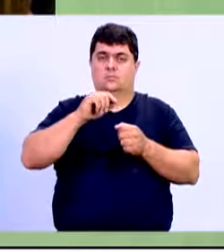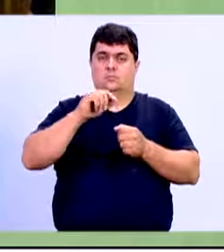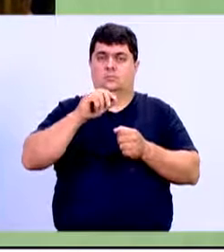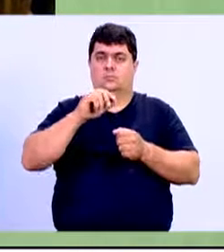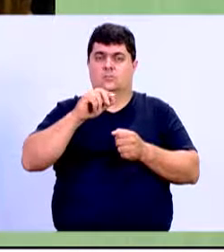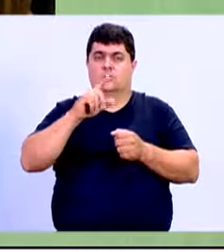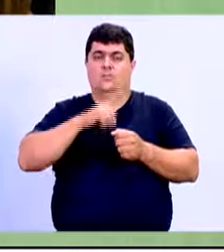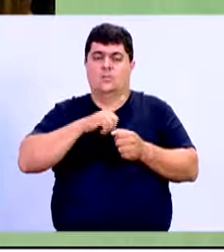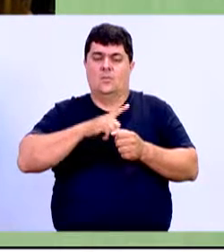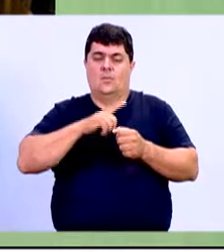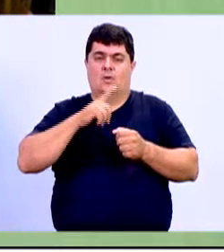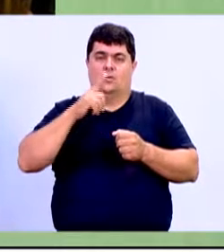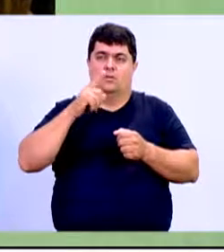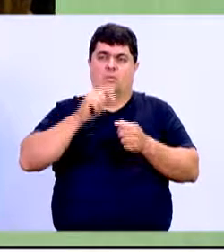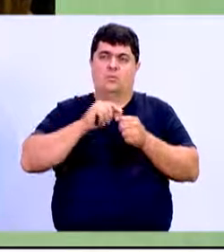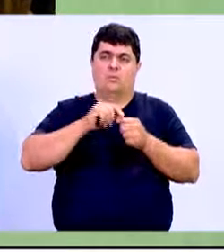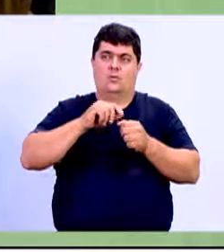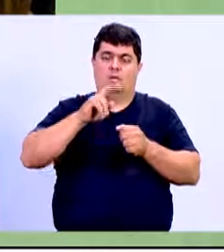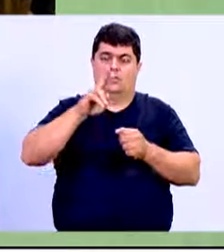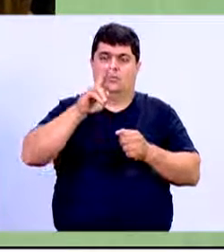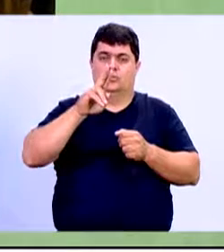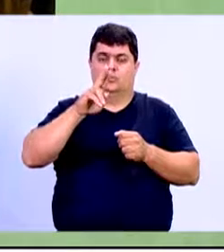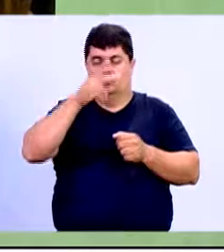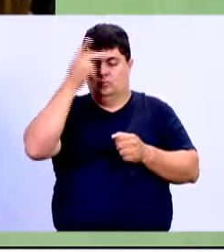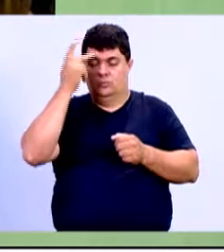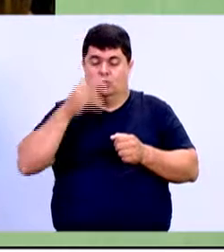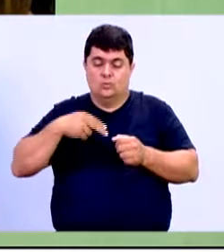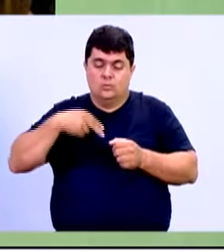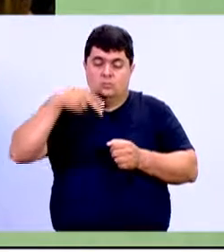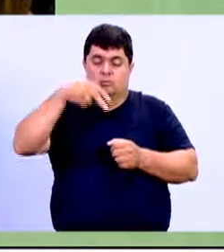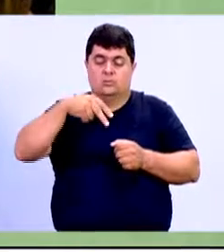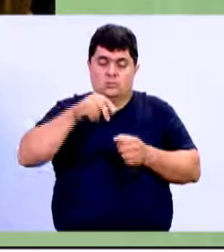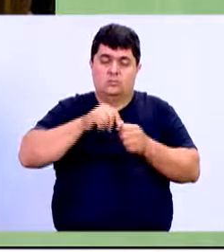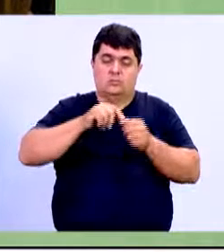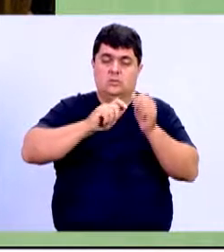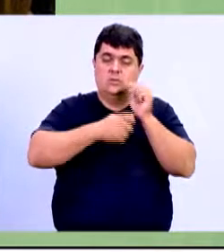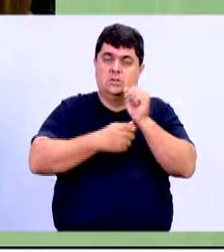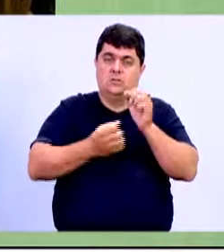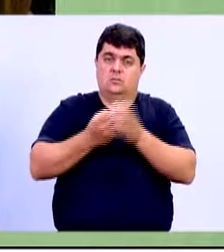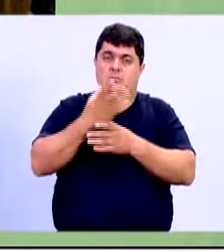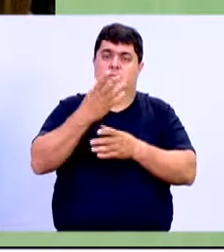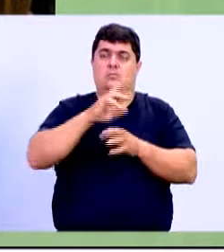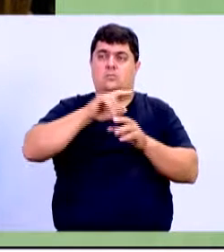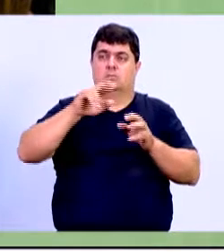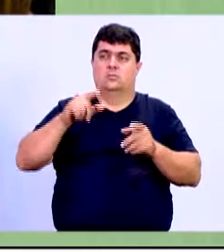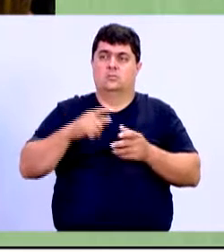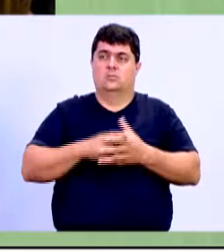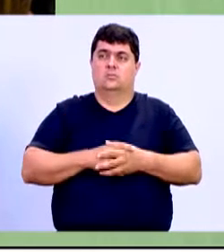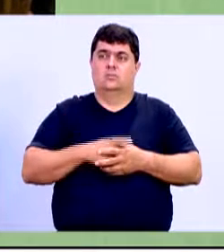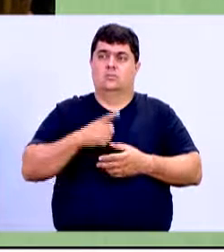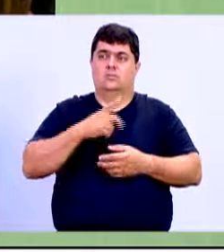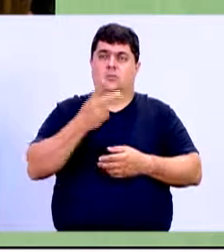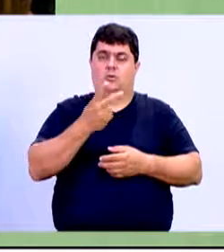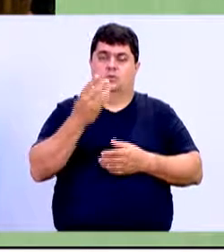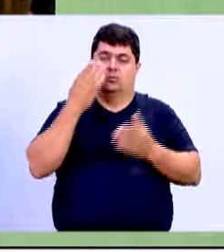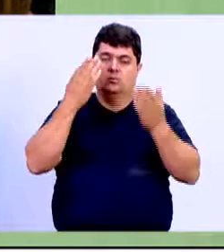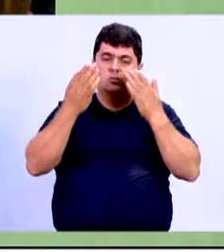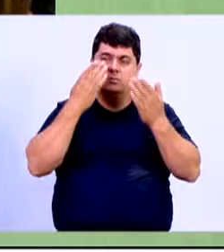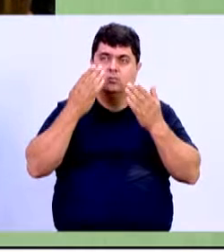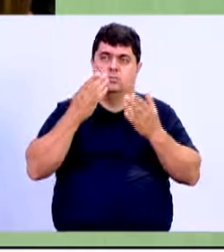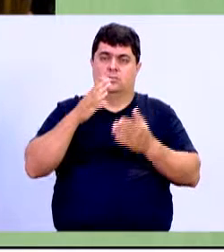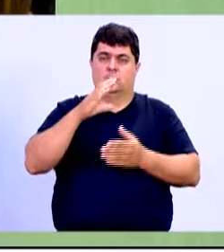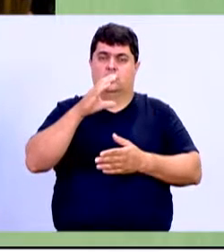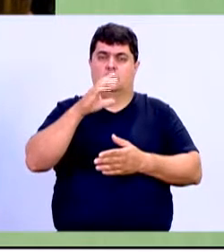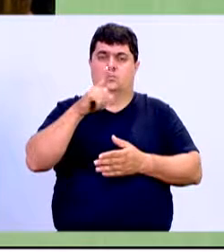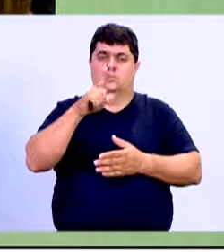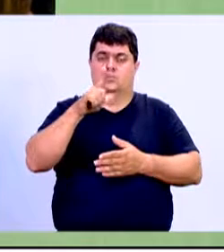aquela validação que eu tinha falado para vocês, tá? Aqui são dois analistas, o